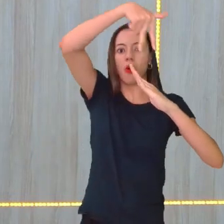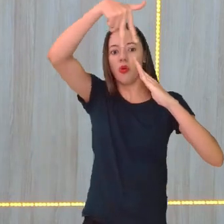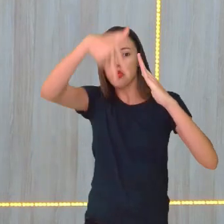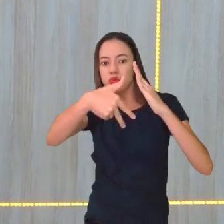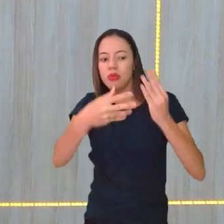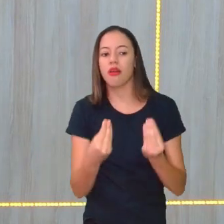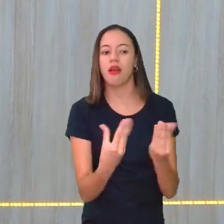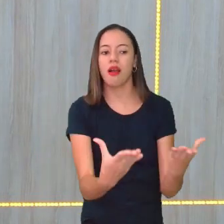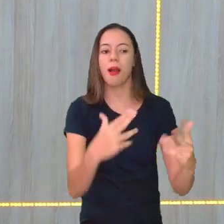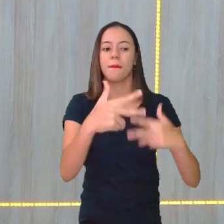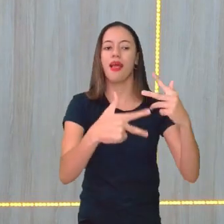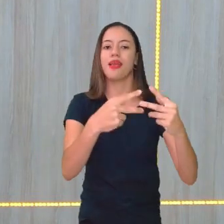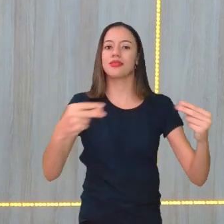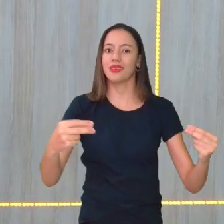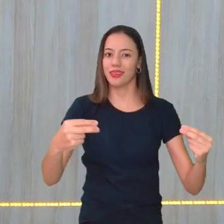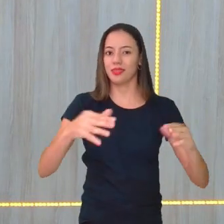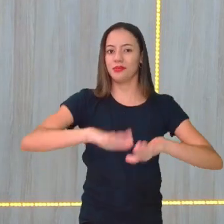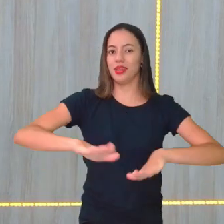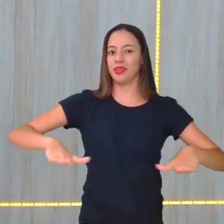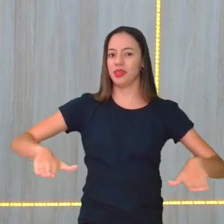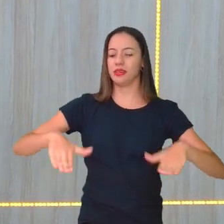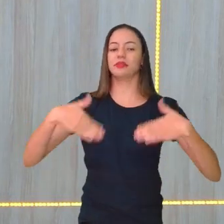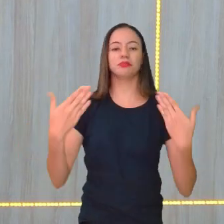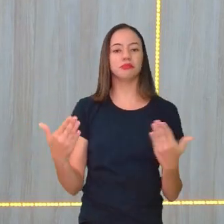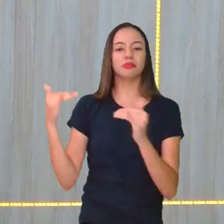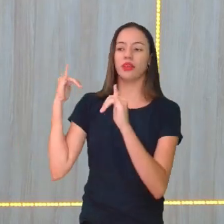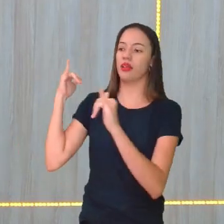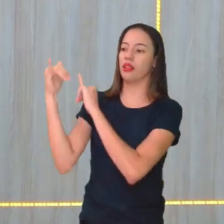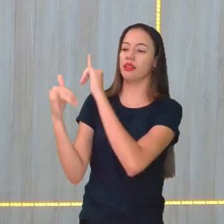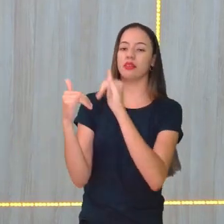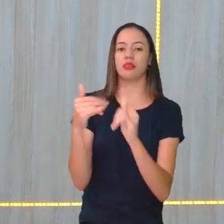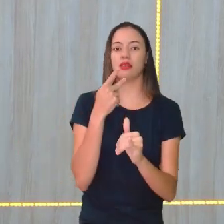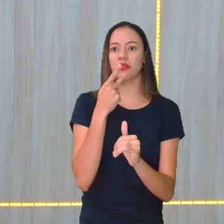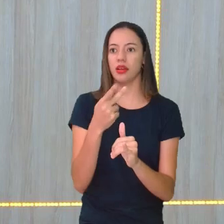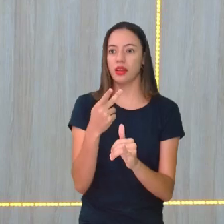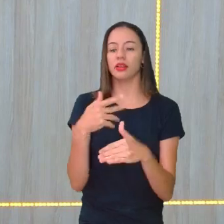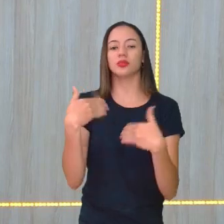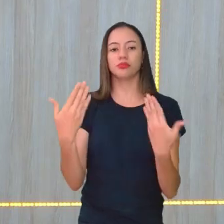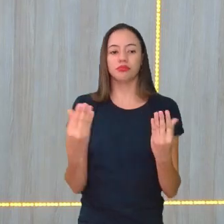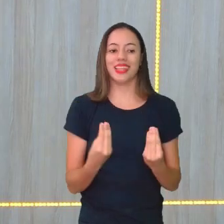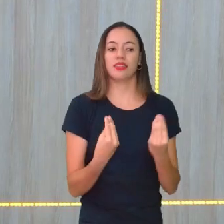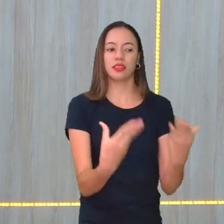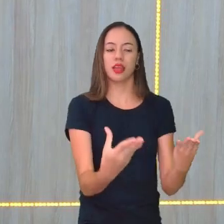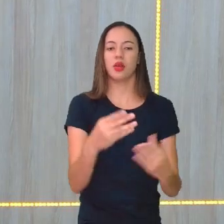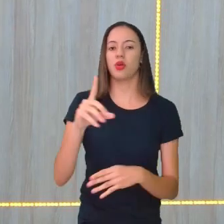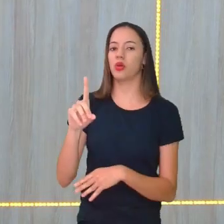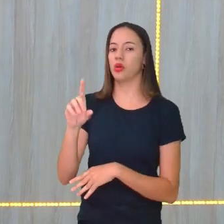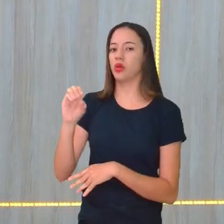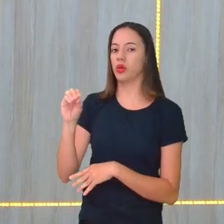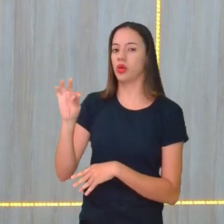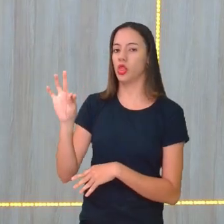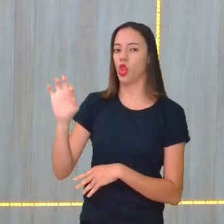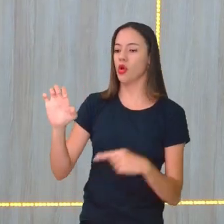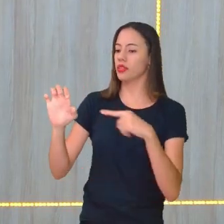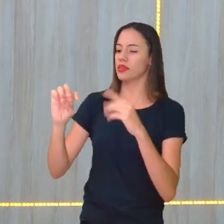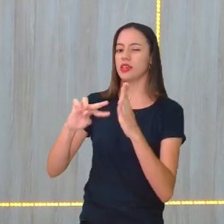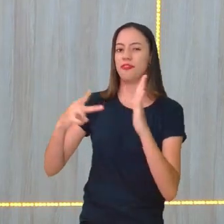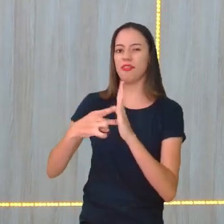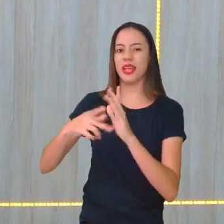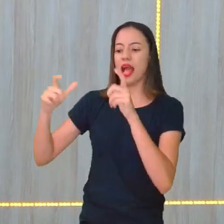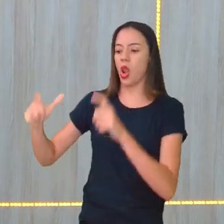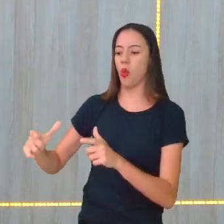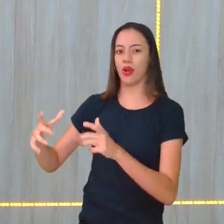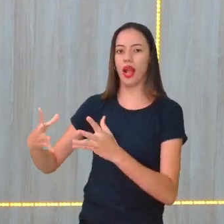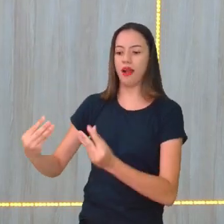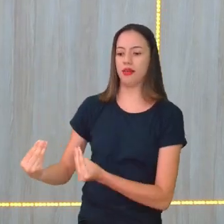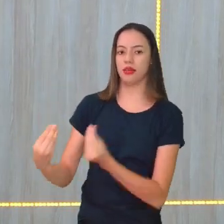né? Então, a lenda fala que ele deu um dote, ou seja, na época uma porção de terra, para